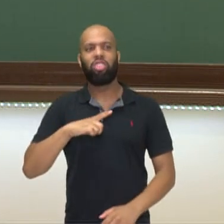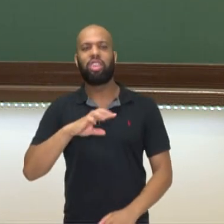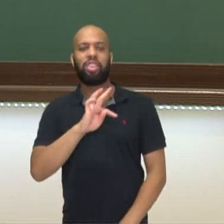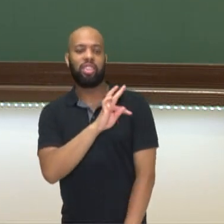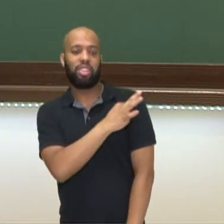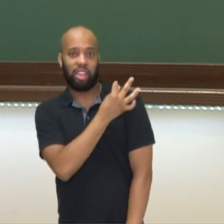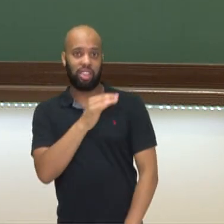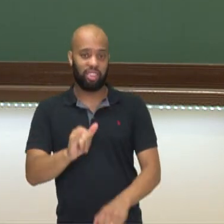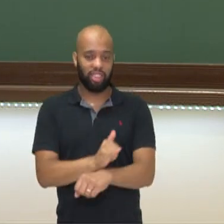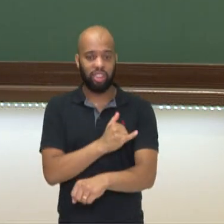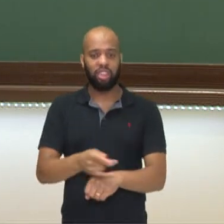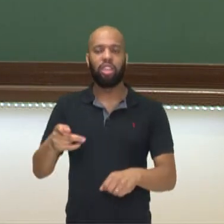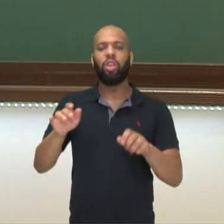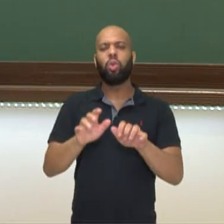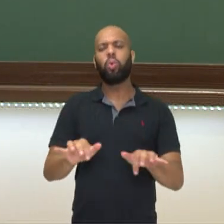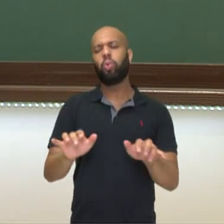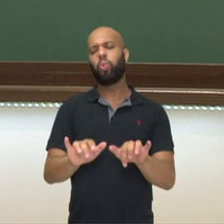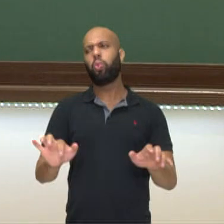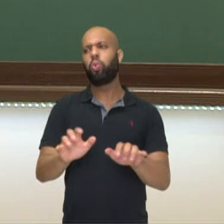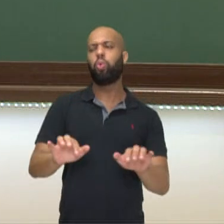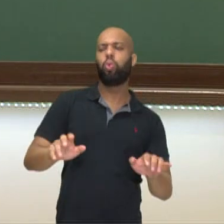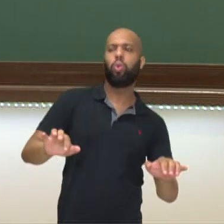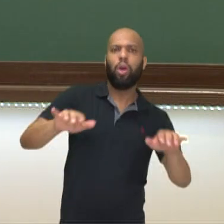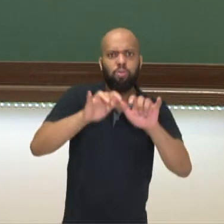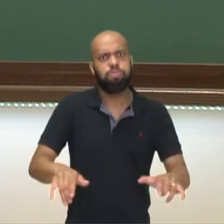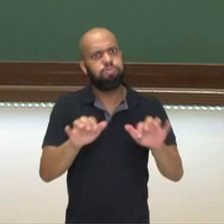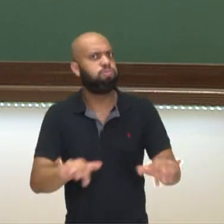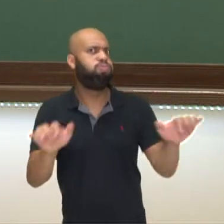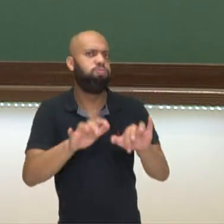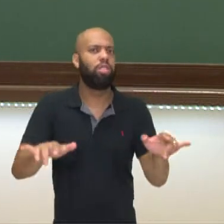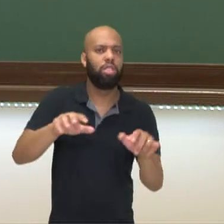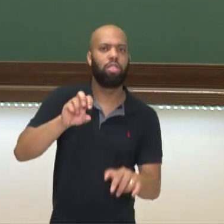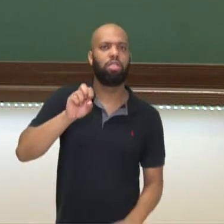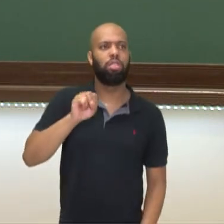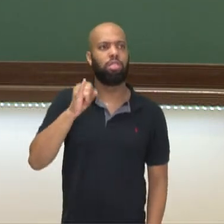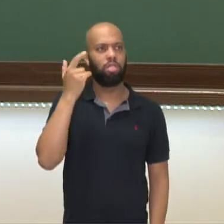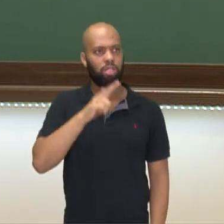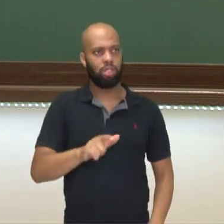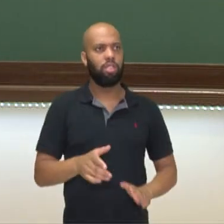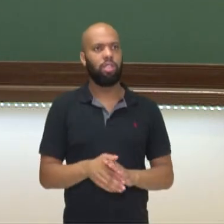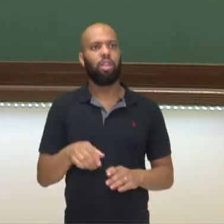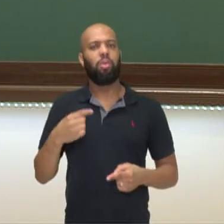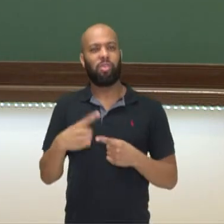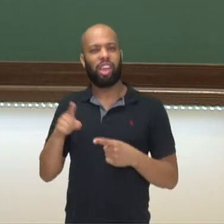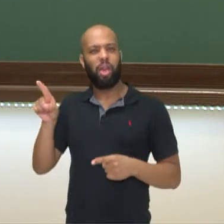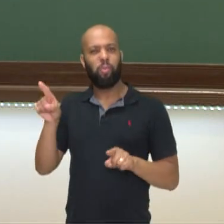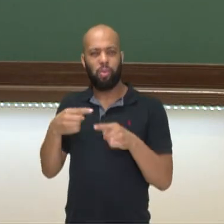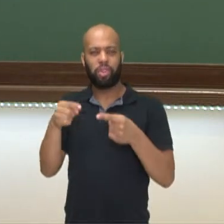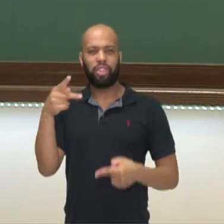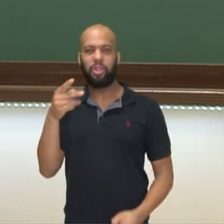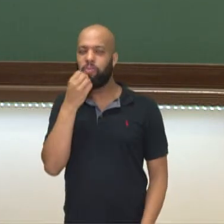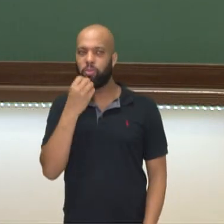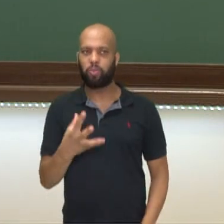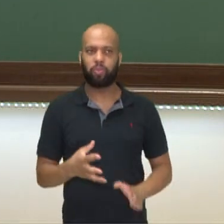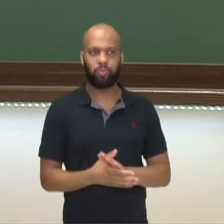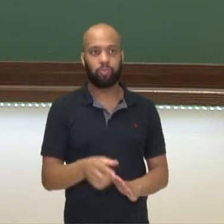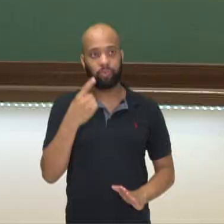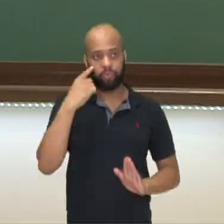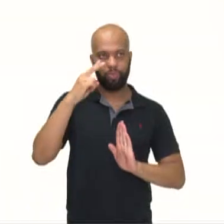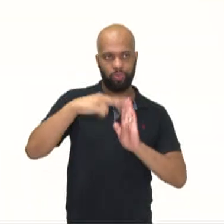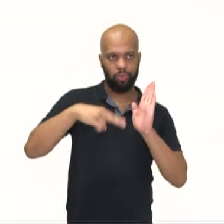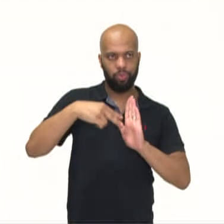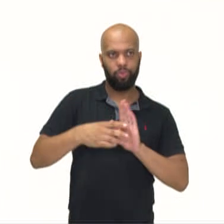bem suave e colocar um pouquinho de força com o quanto ele aguentava. As composições dele são fenomenais. Vamos dar uma lidinha aqui no